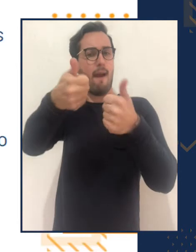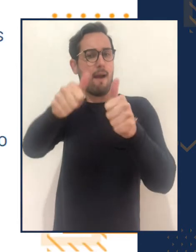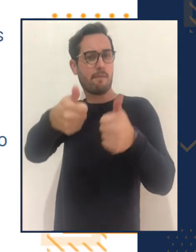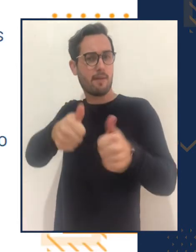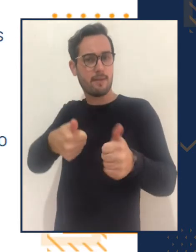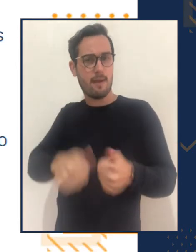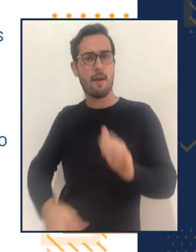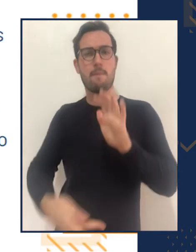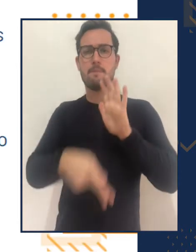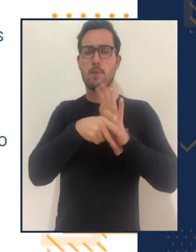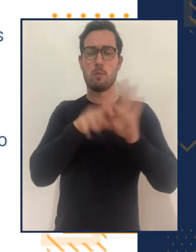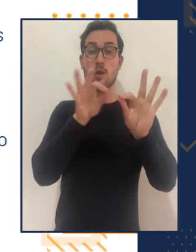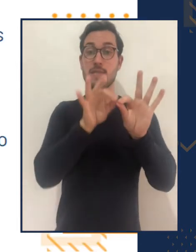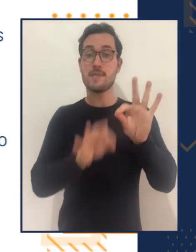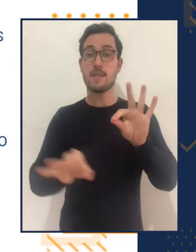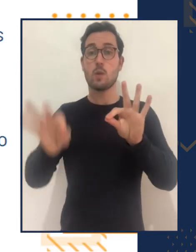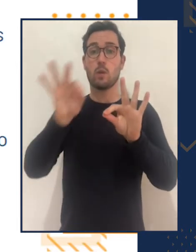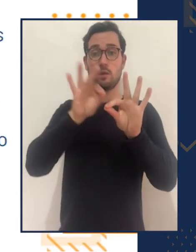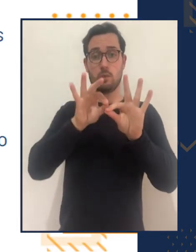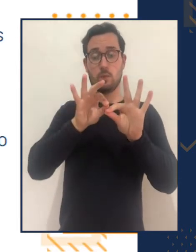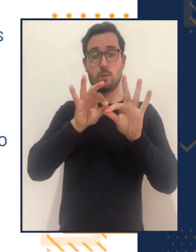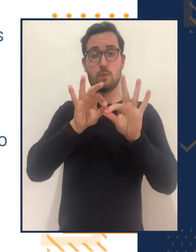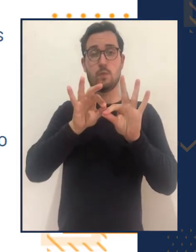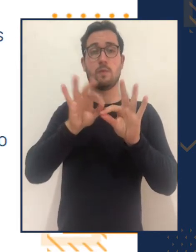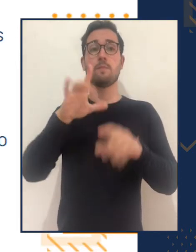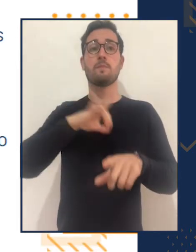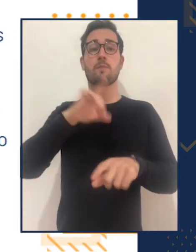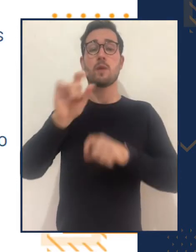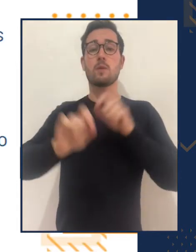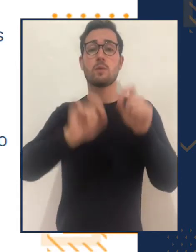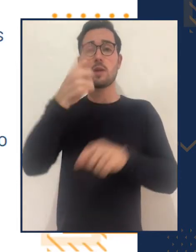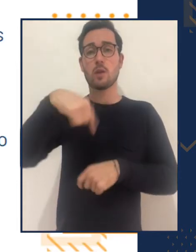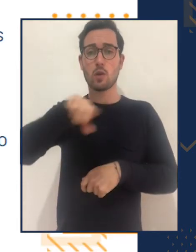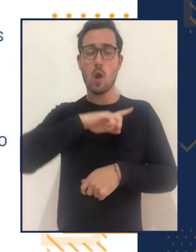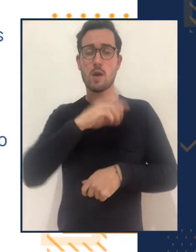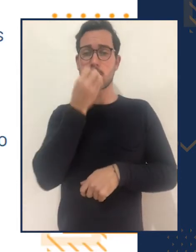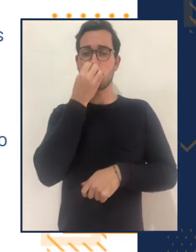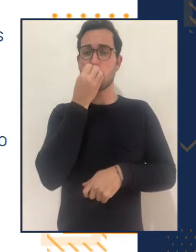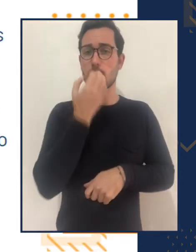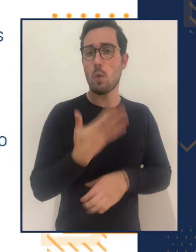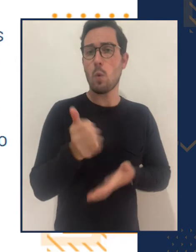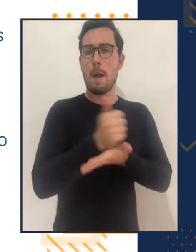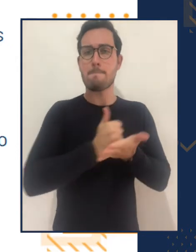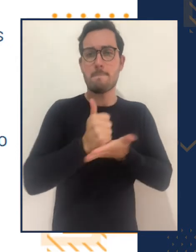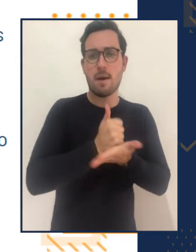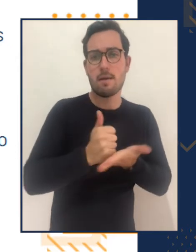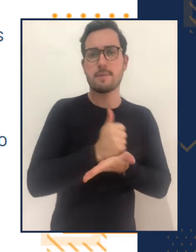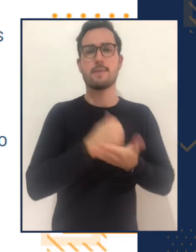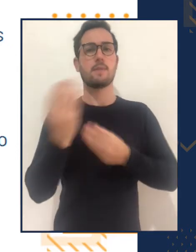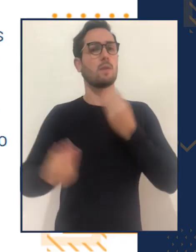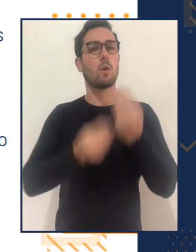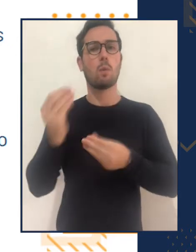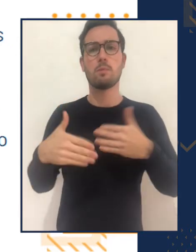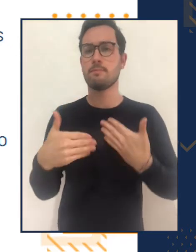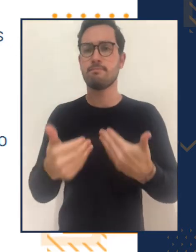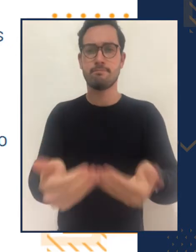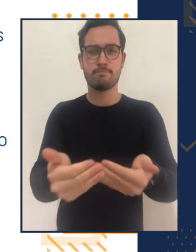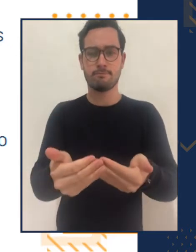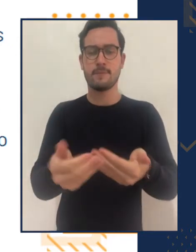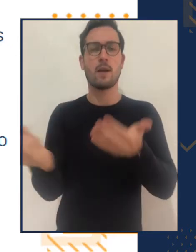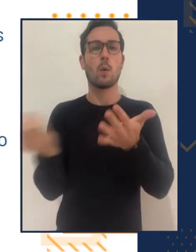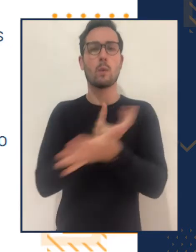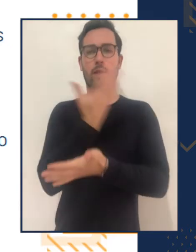poder avaliar, né, os circuitos elétricos em si. Eles nos dão uma boa base de como